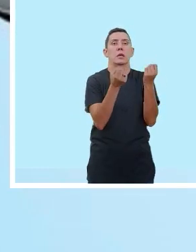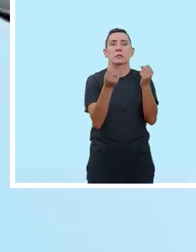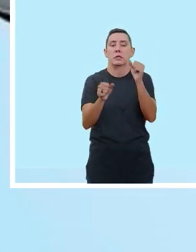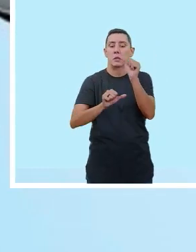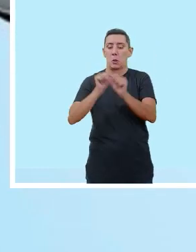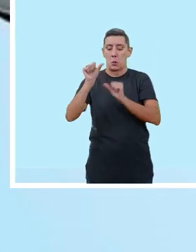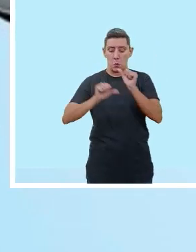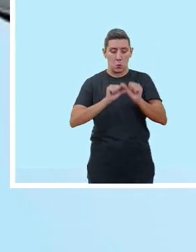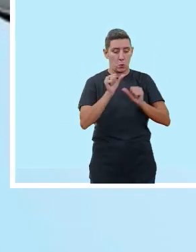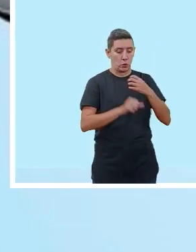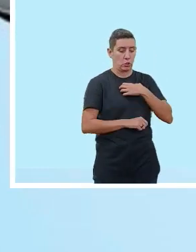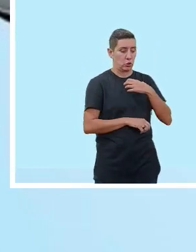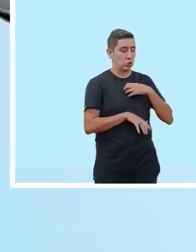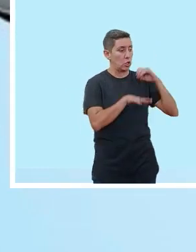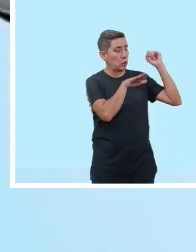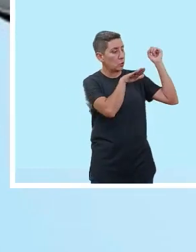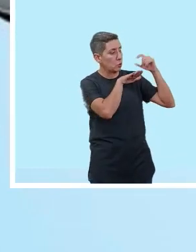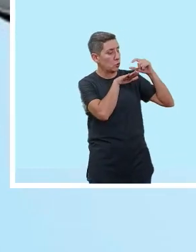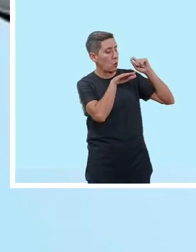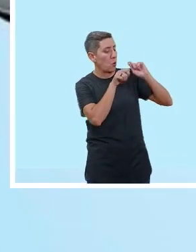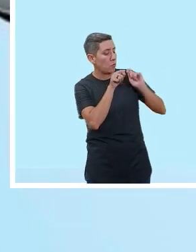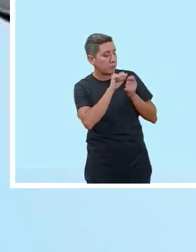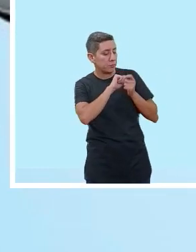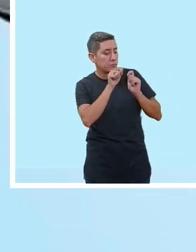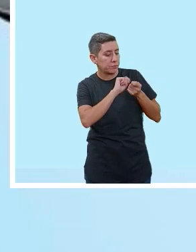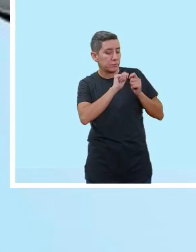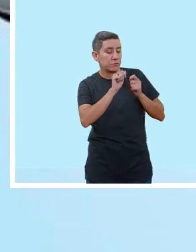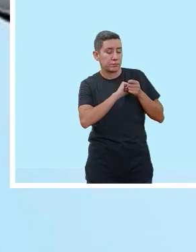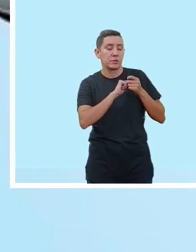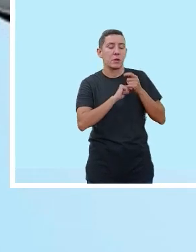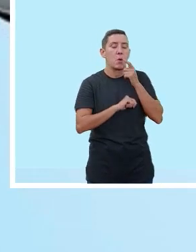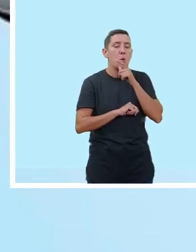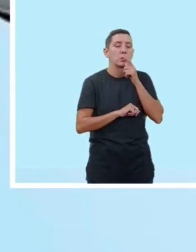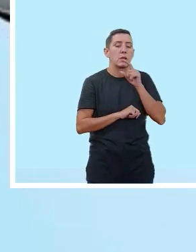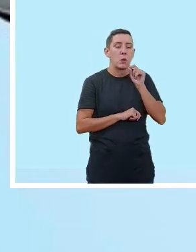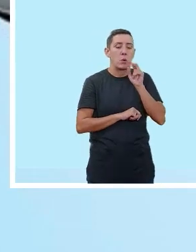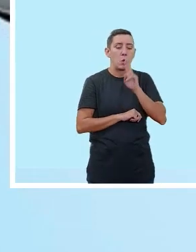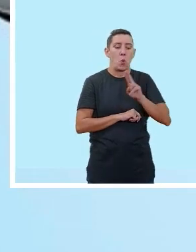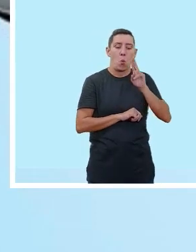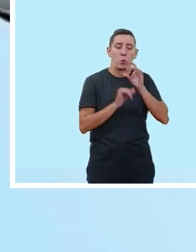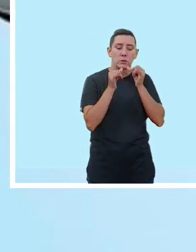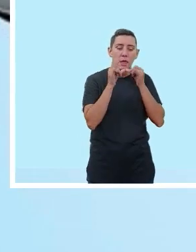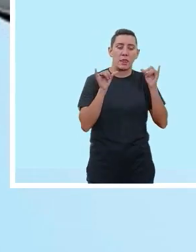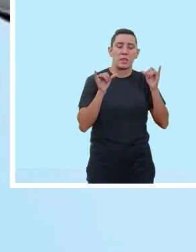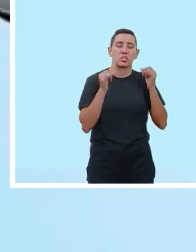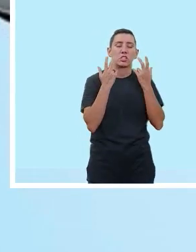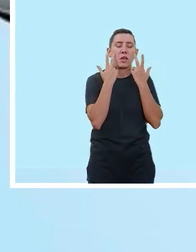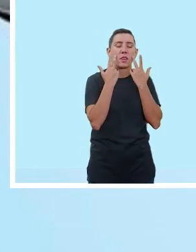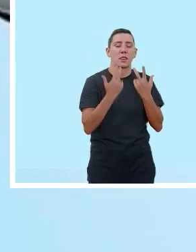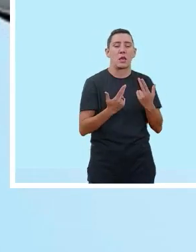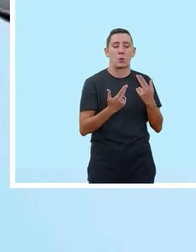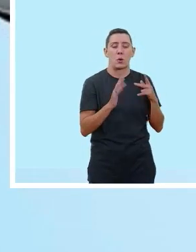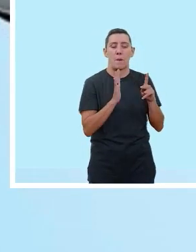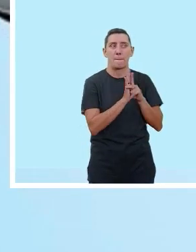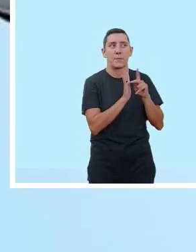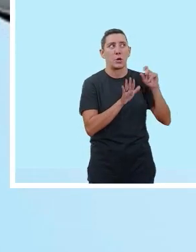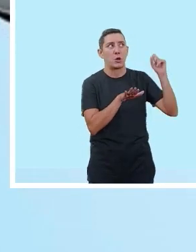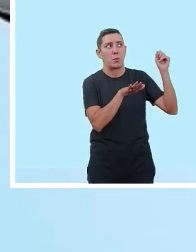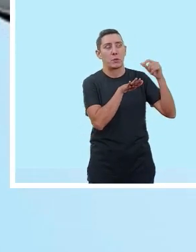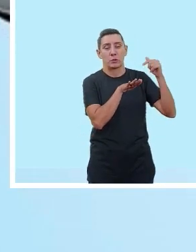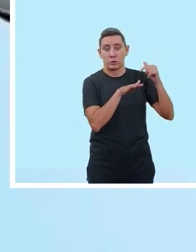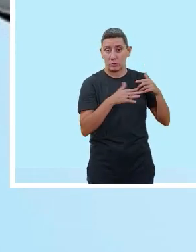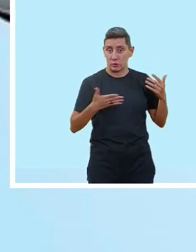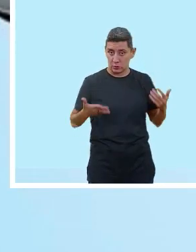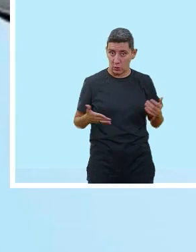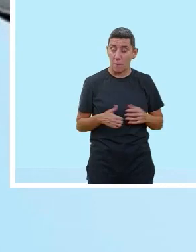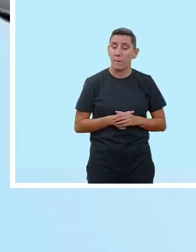energia renovável e você está reduzindo o consumo de energia elétrica direto do grid. Então, impacto duplo para a